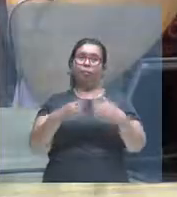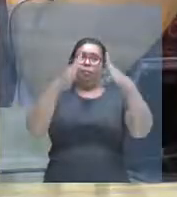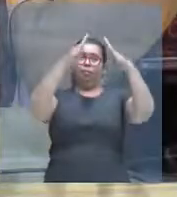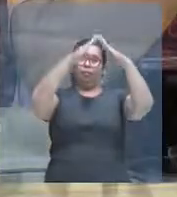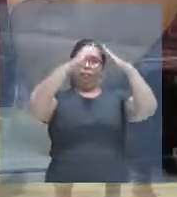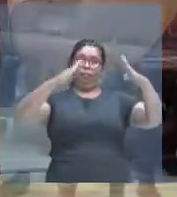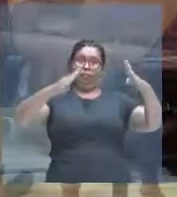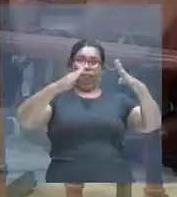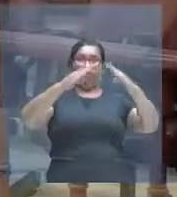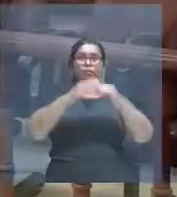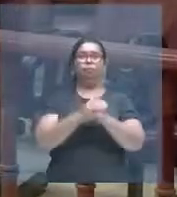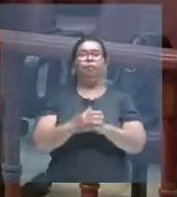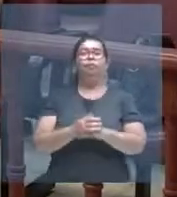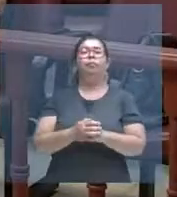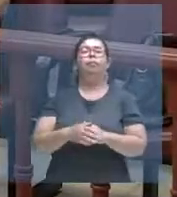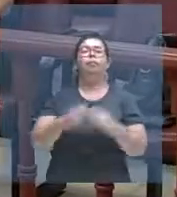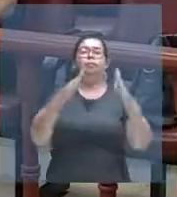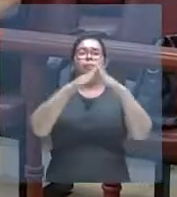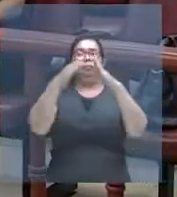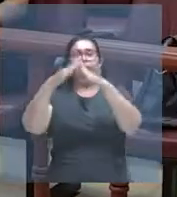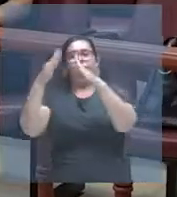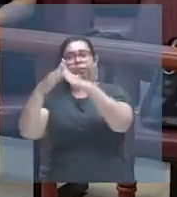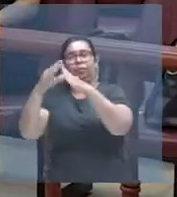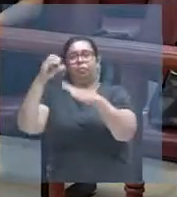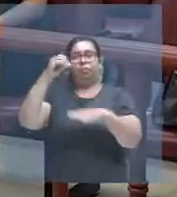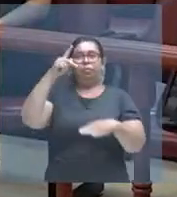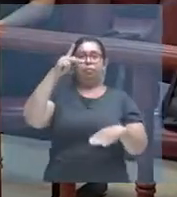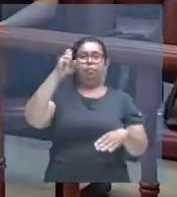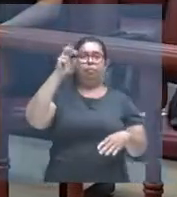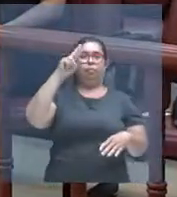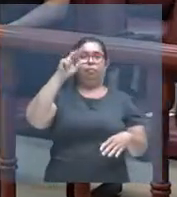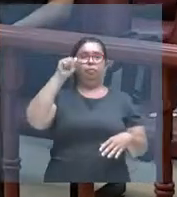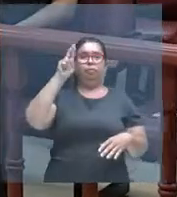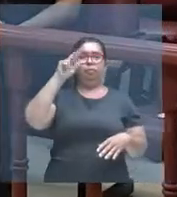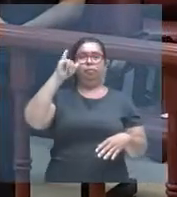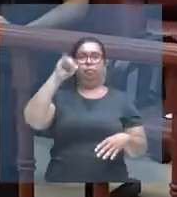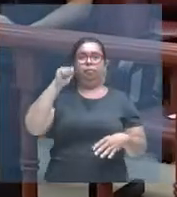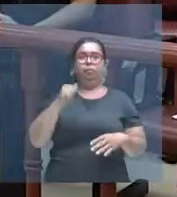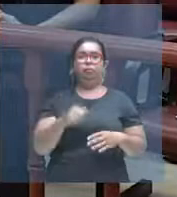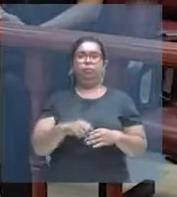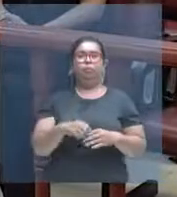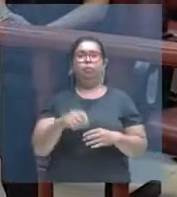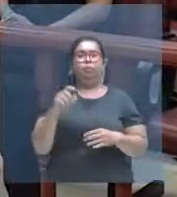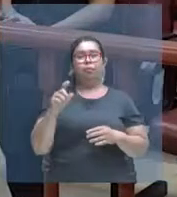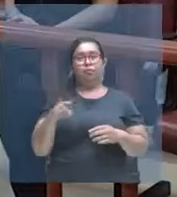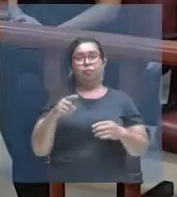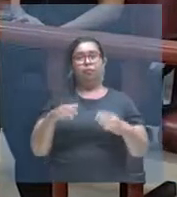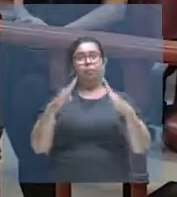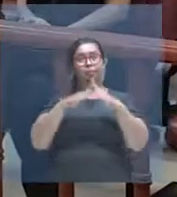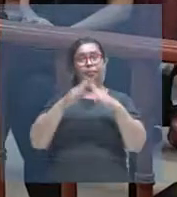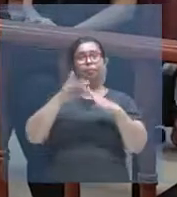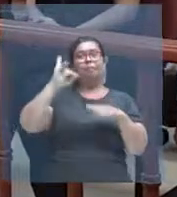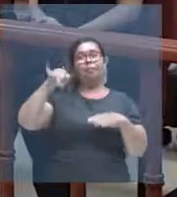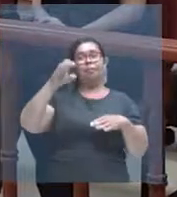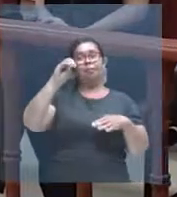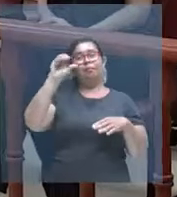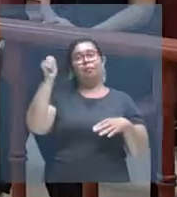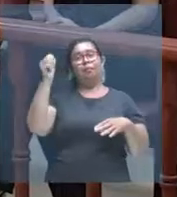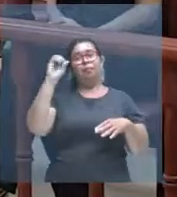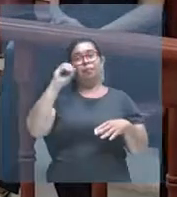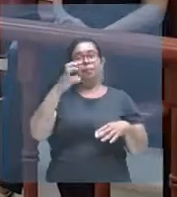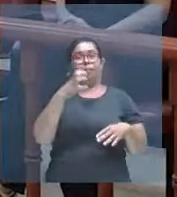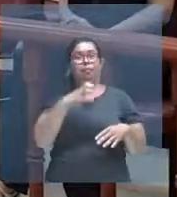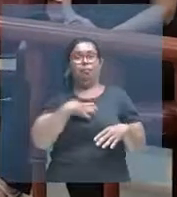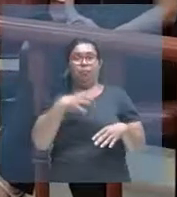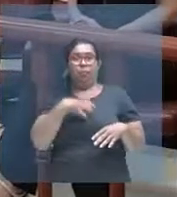de Samba da Vila Operária. Não podia ser outro lugar, essa é a casa do João, né? A